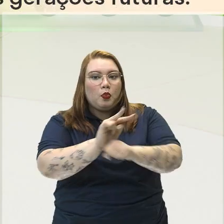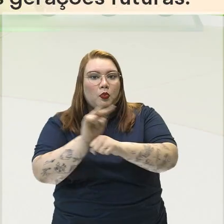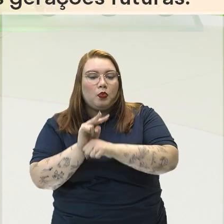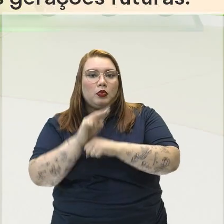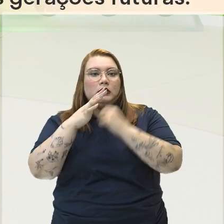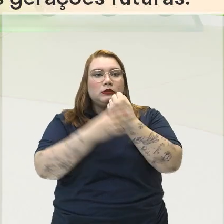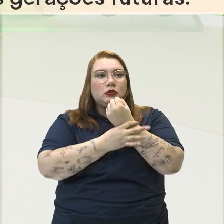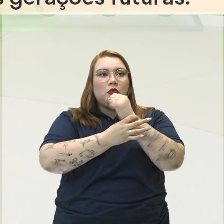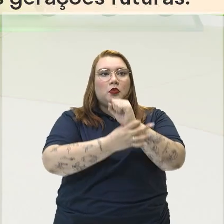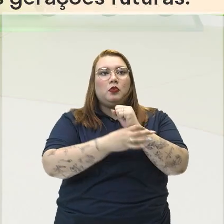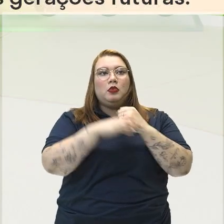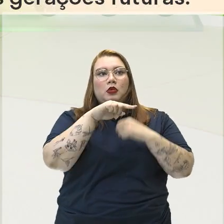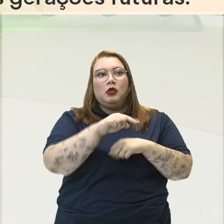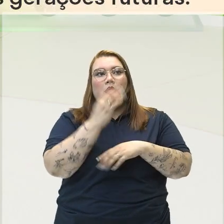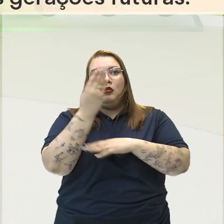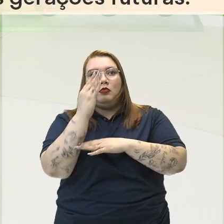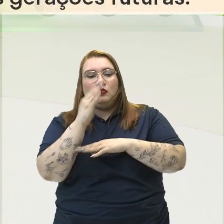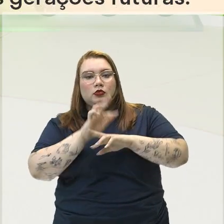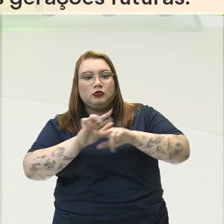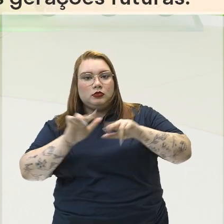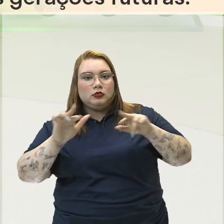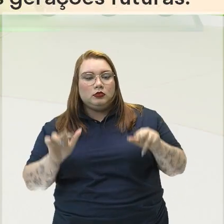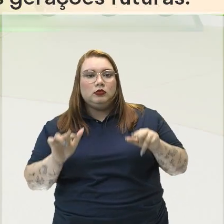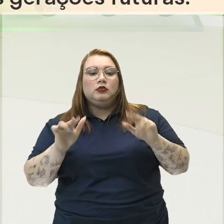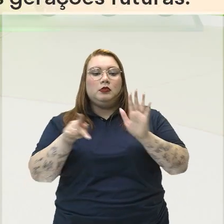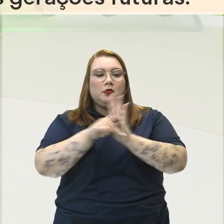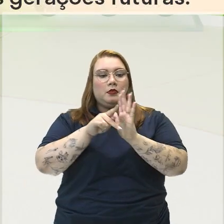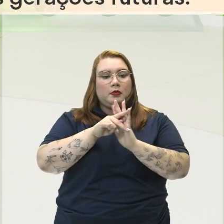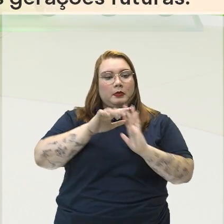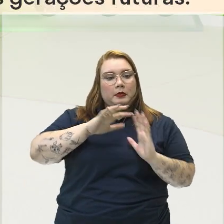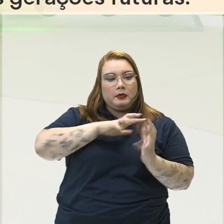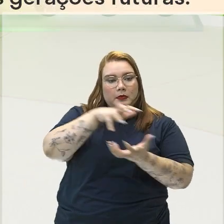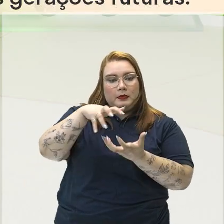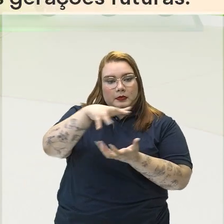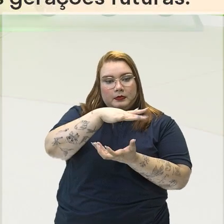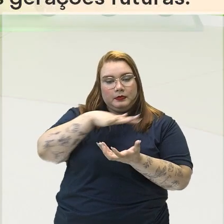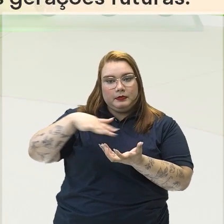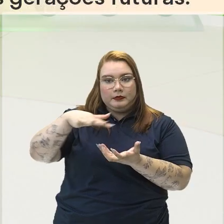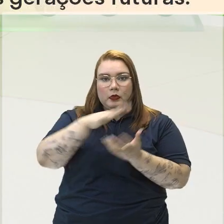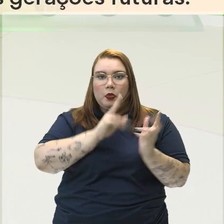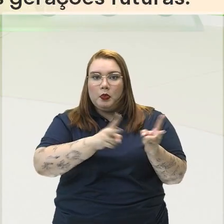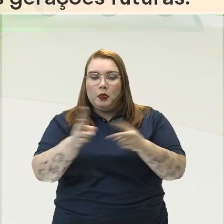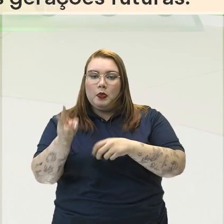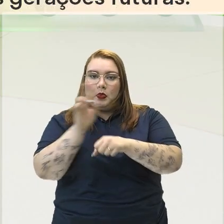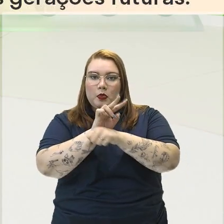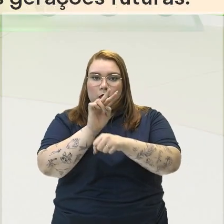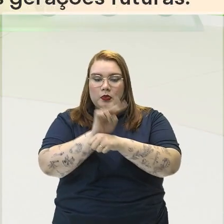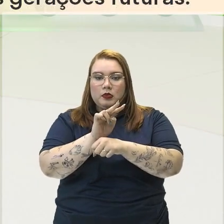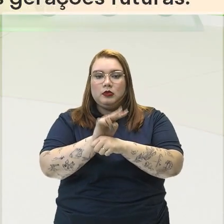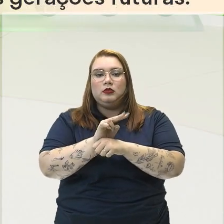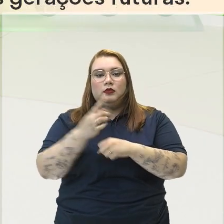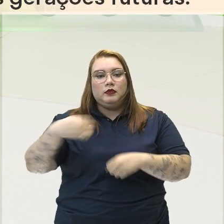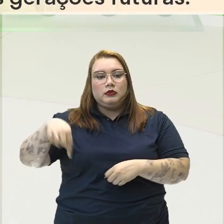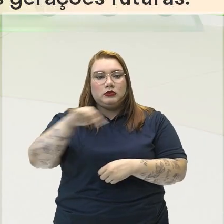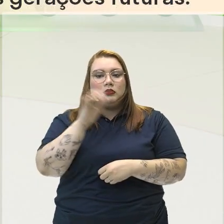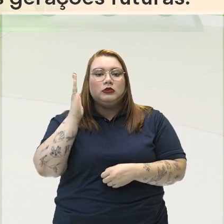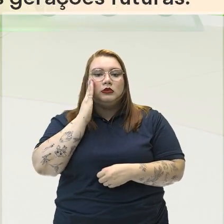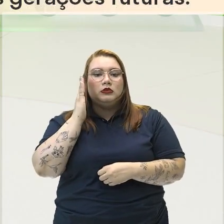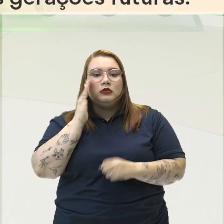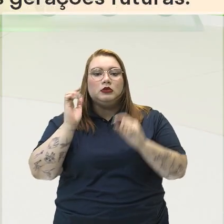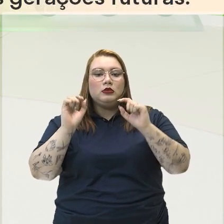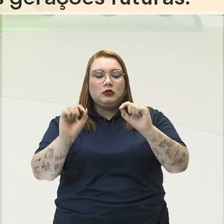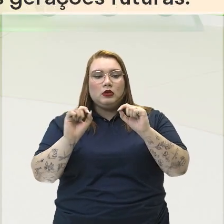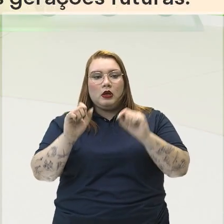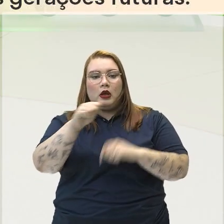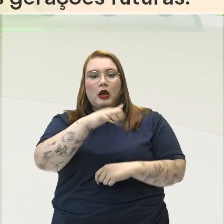aquele local, né, aquela biodiversidade, os ecossistemas intactos. Eu acho que vocês já ouviram falar sobre APA, né, a Área